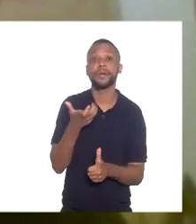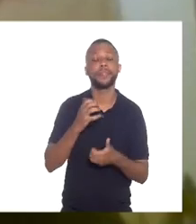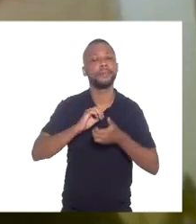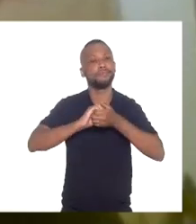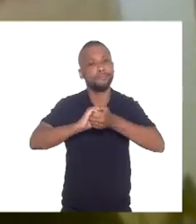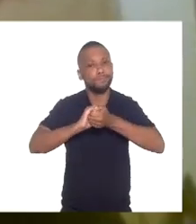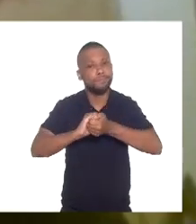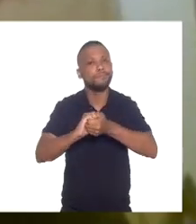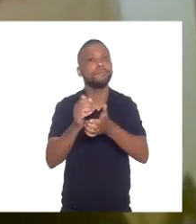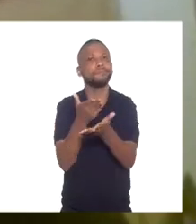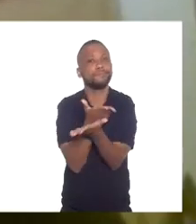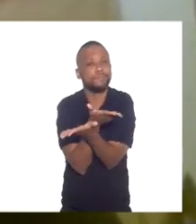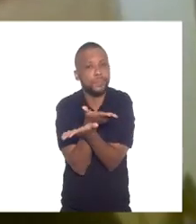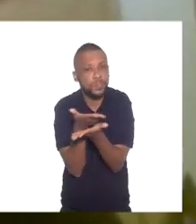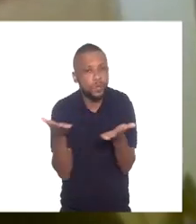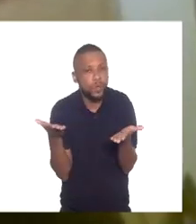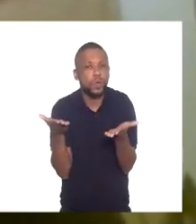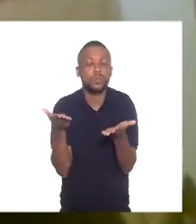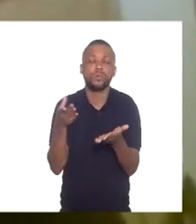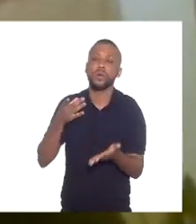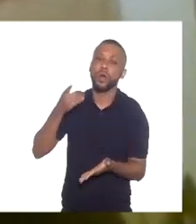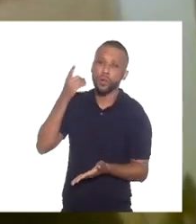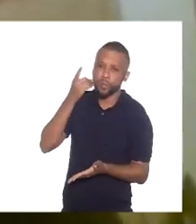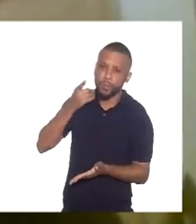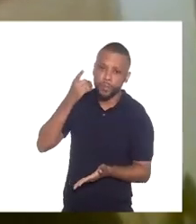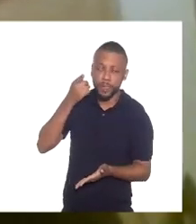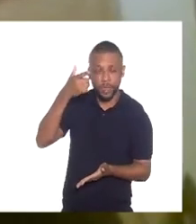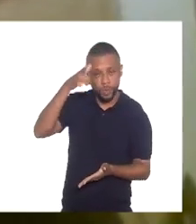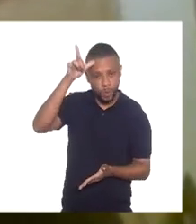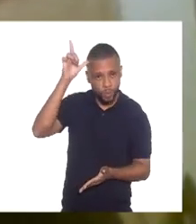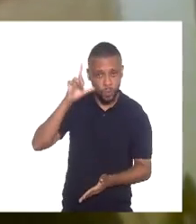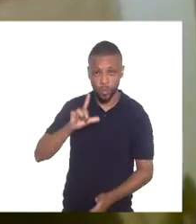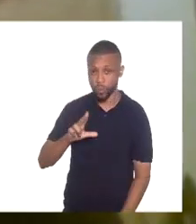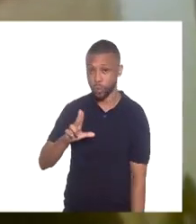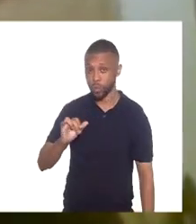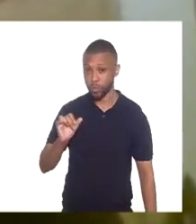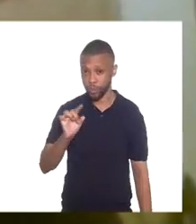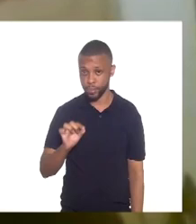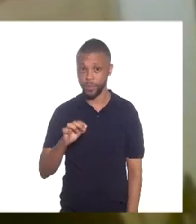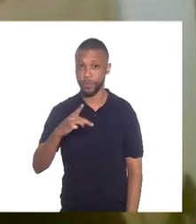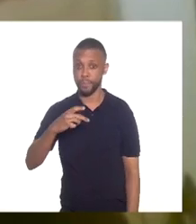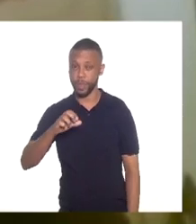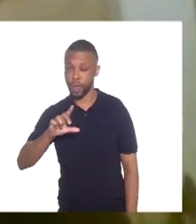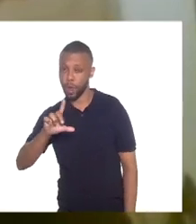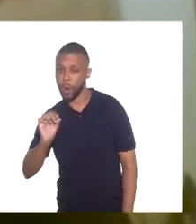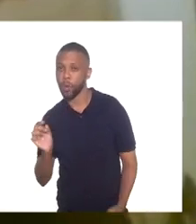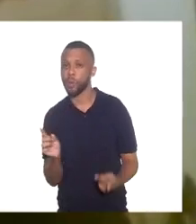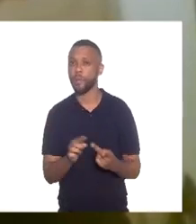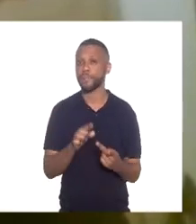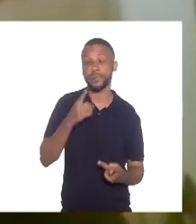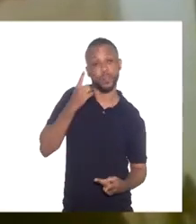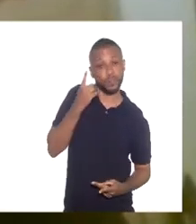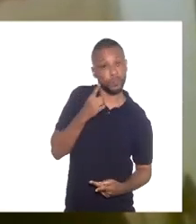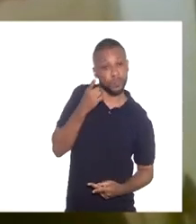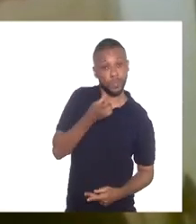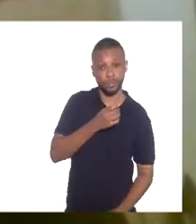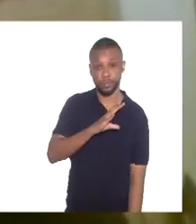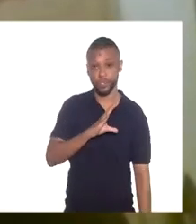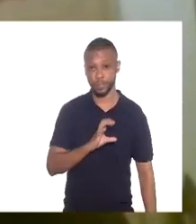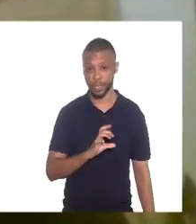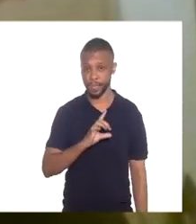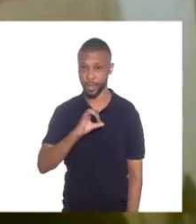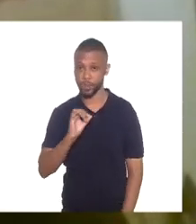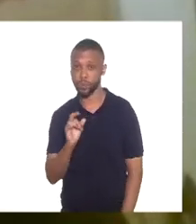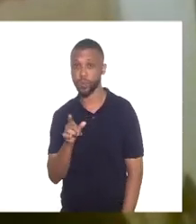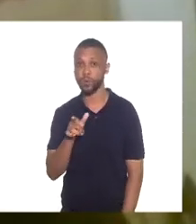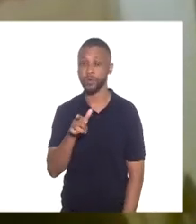todos, cumprimentando aí o deputado Luiz Paulo, a deputada Célia, Mauro Osório, e a todos os presentes